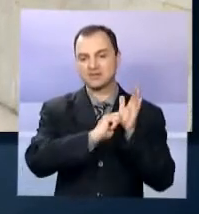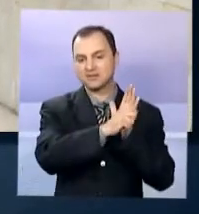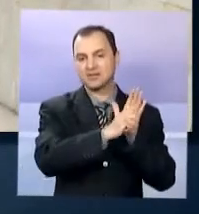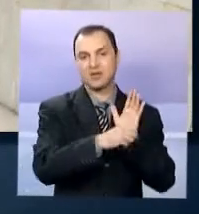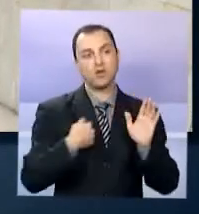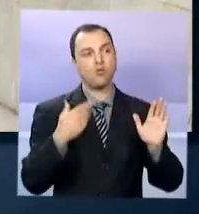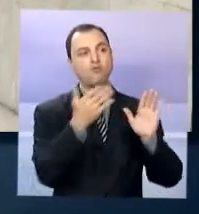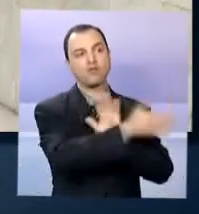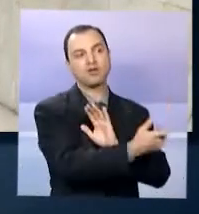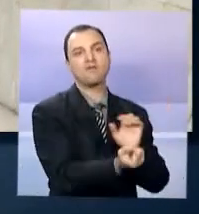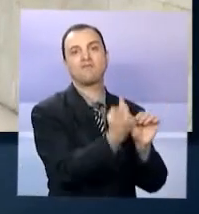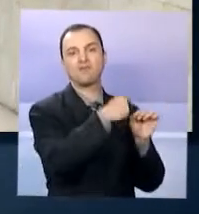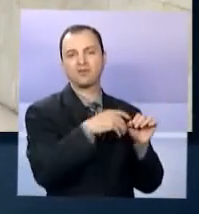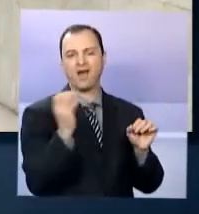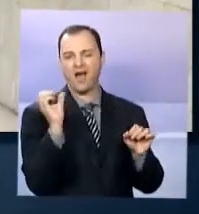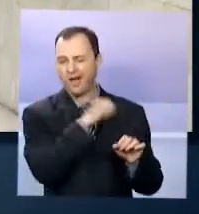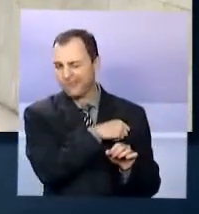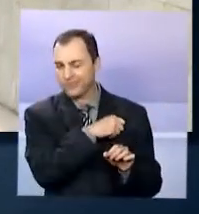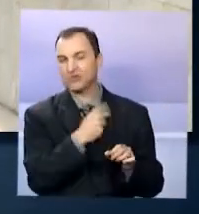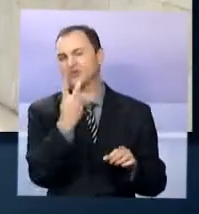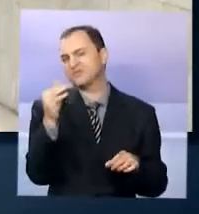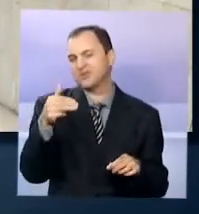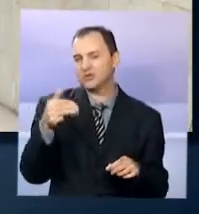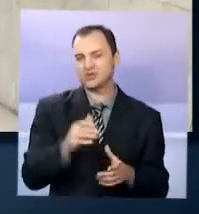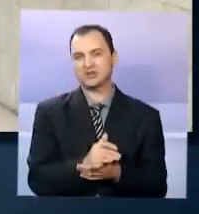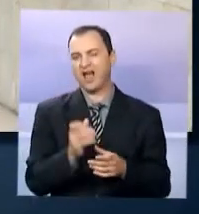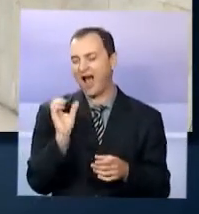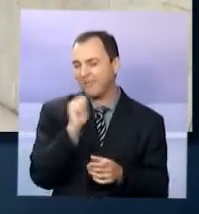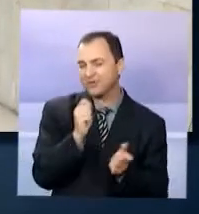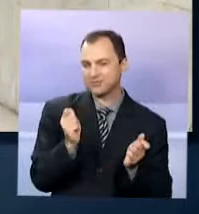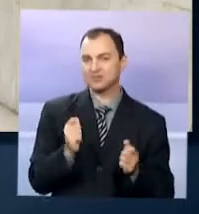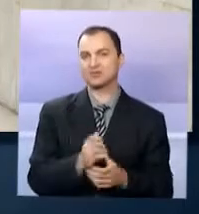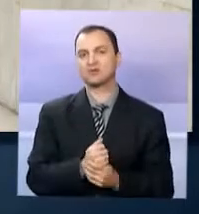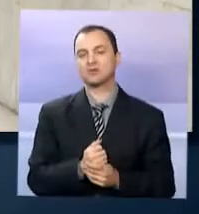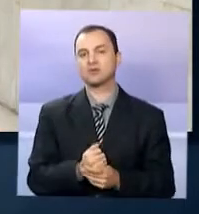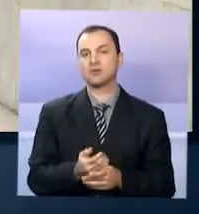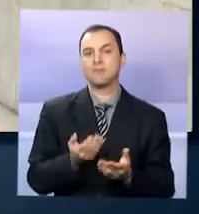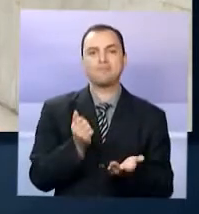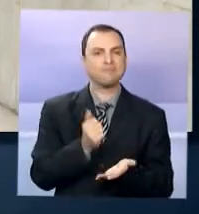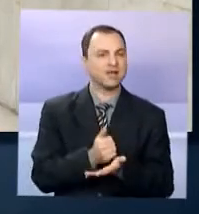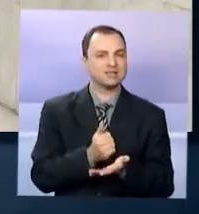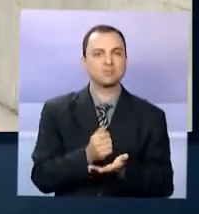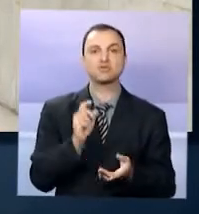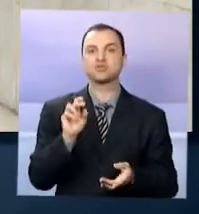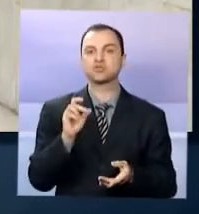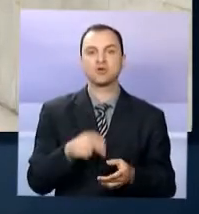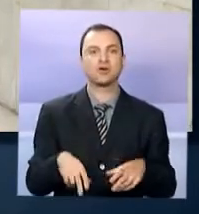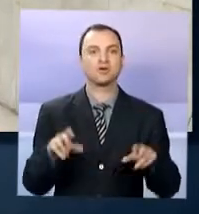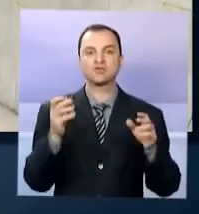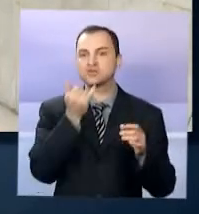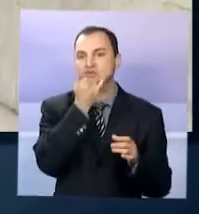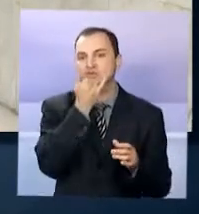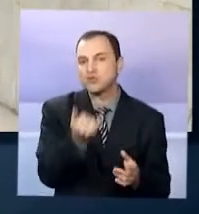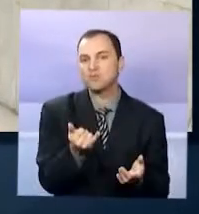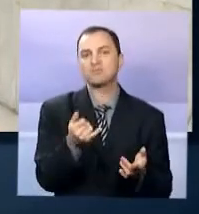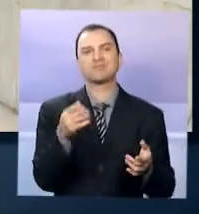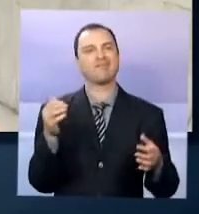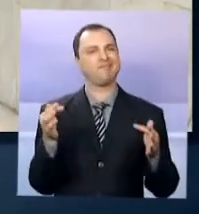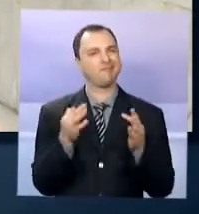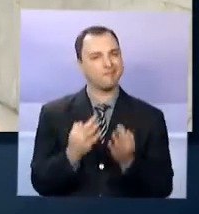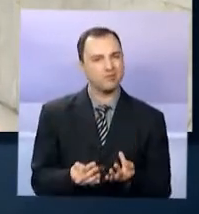eu vou ali volto já sou só dois minutinhos é rapidinho basicamente as mesmas desculpas